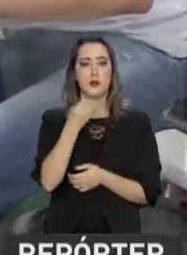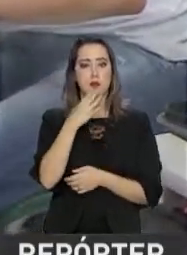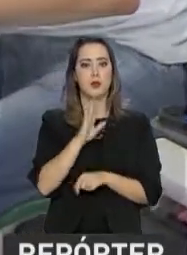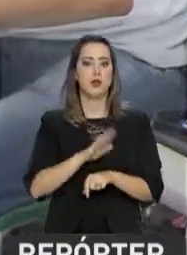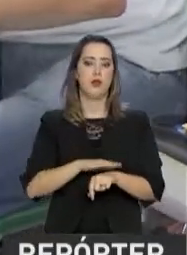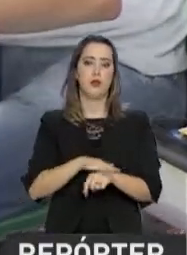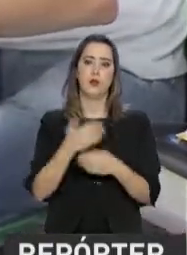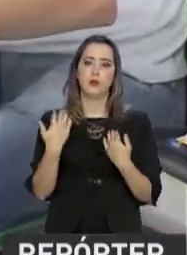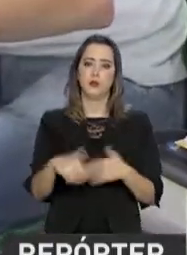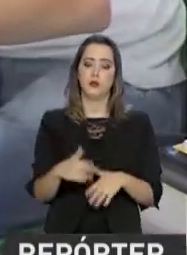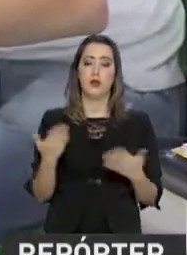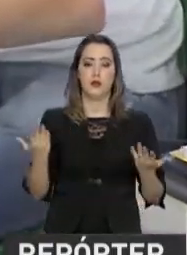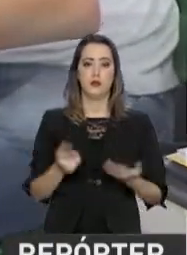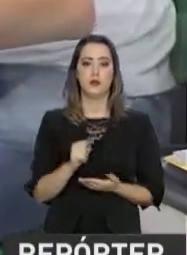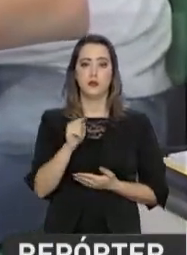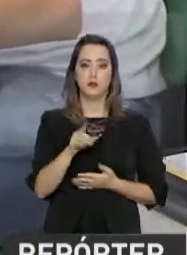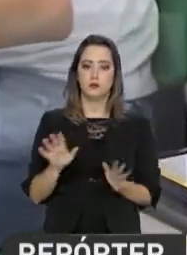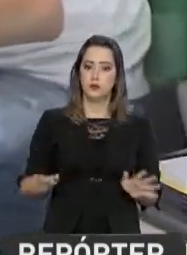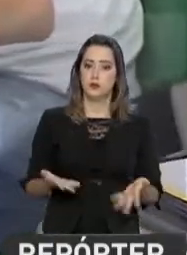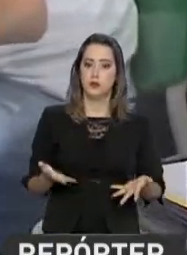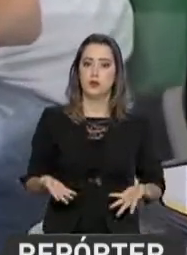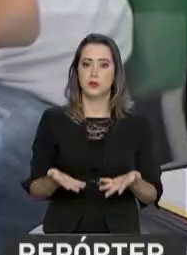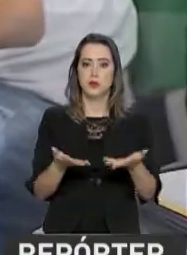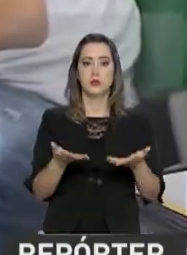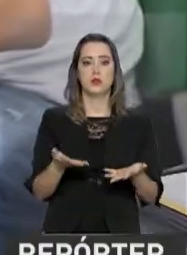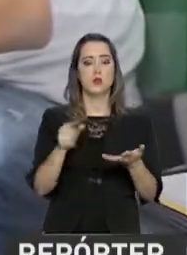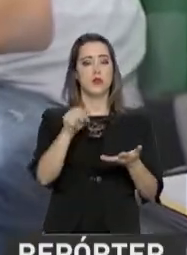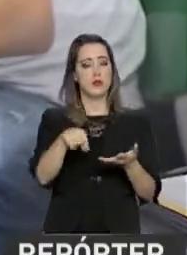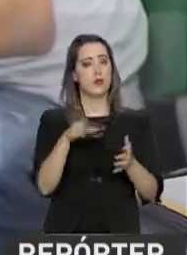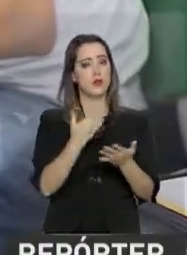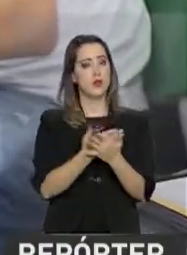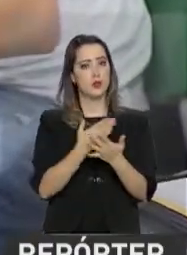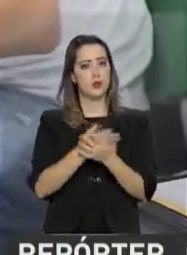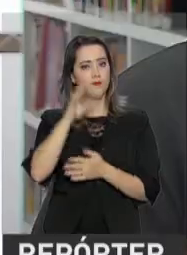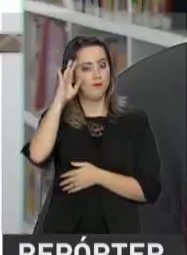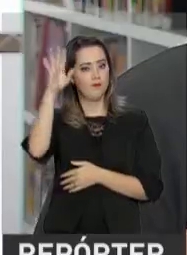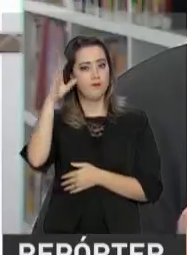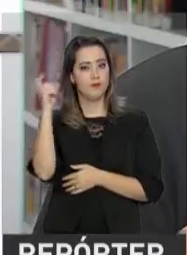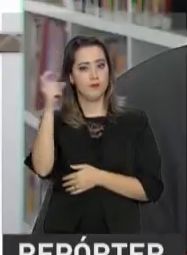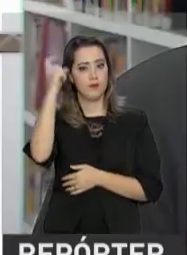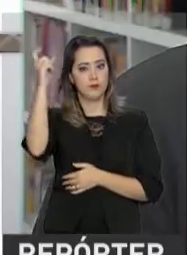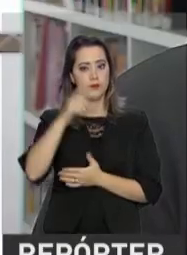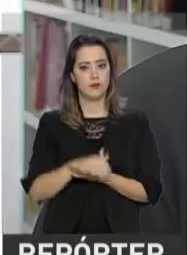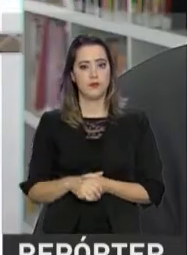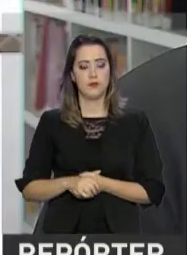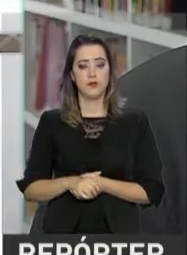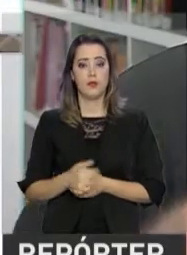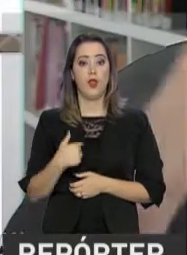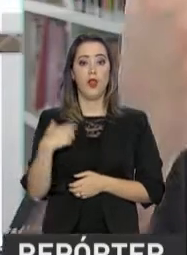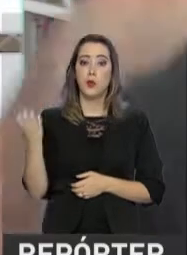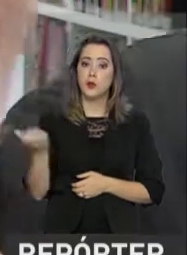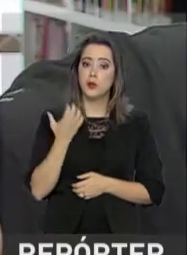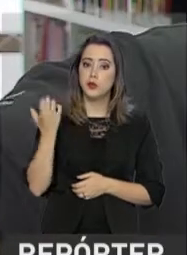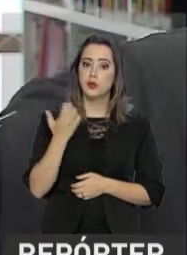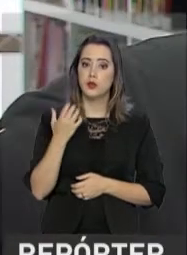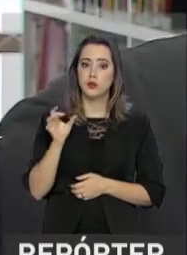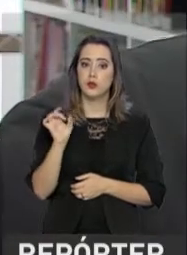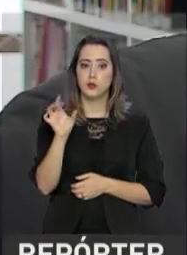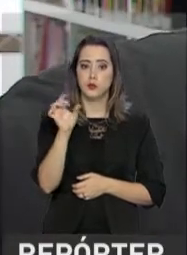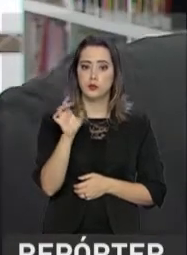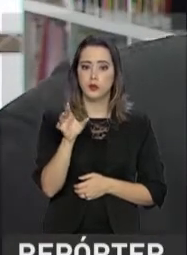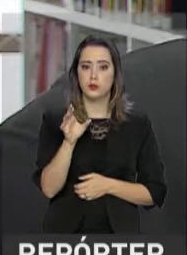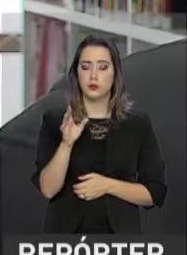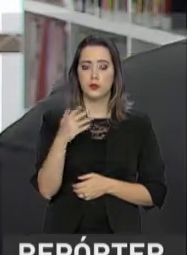filho que agora intensificar os estudos e sonha alto almejo há apenas um